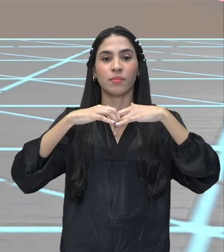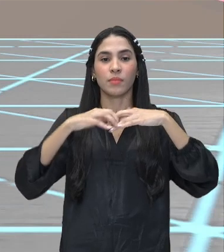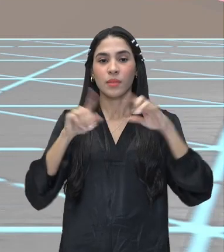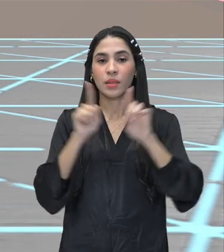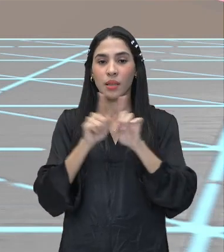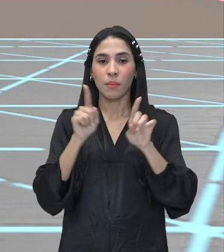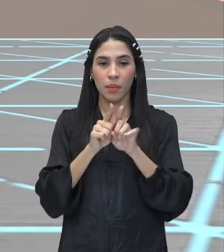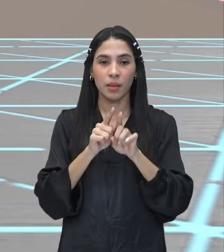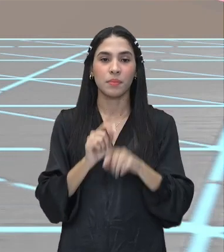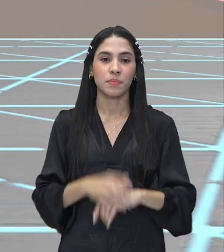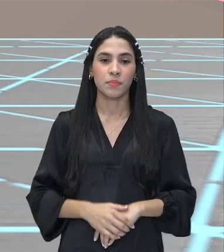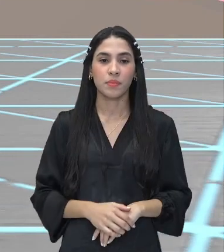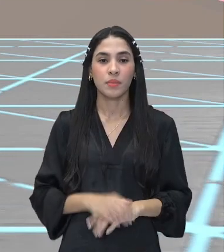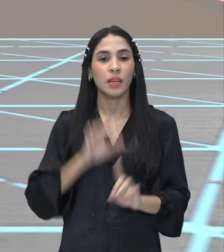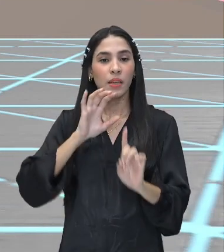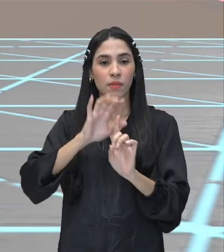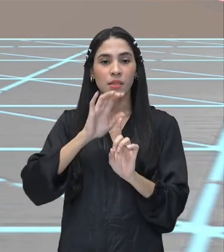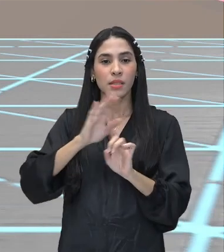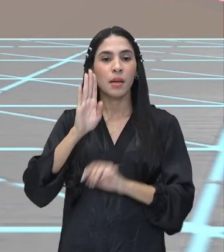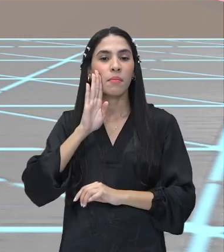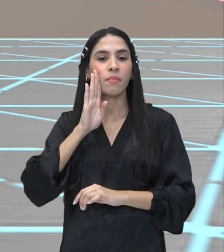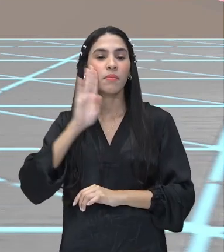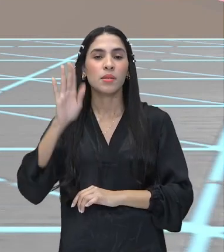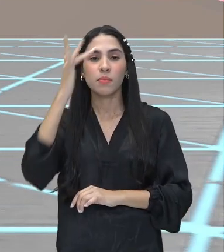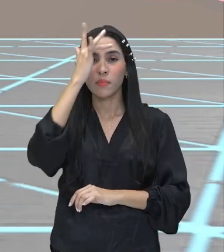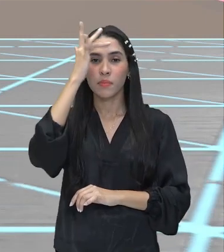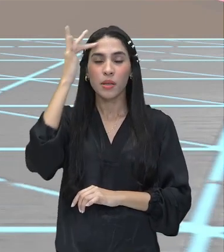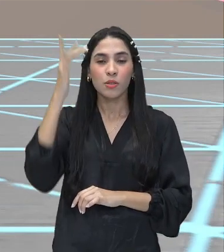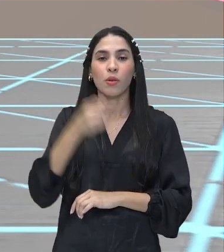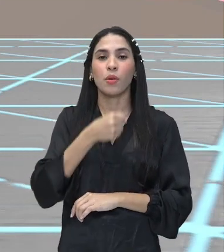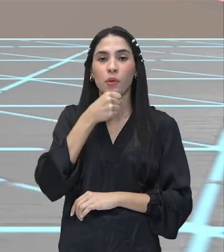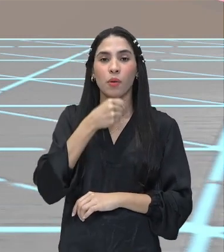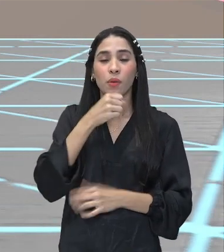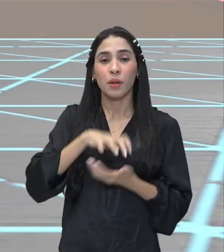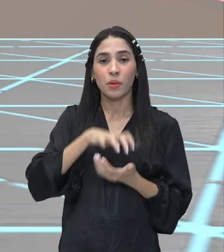e progressivo que afeta principalmente pessoas